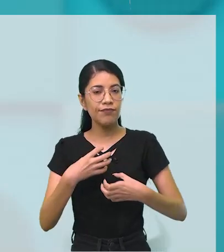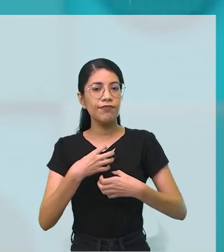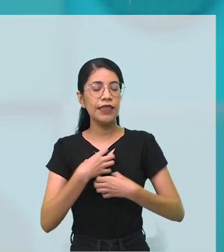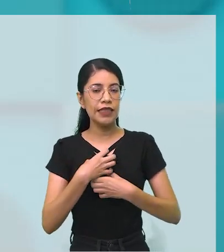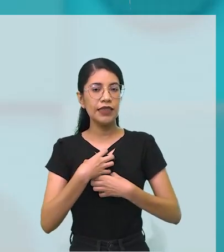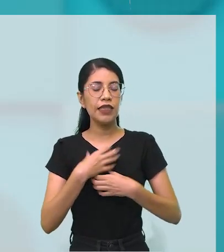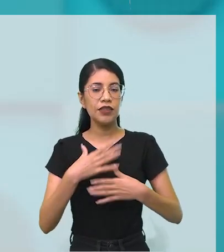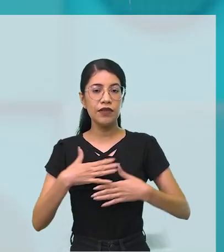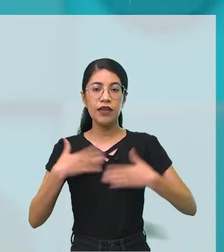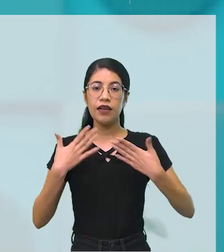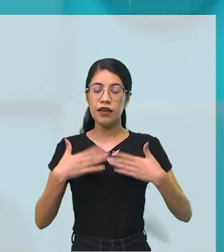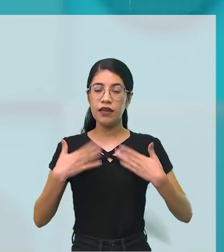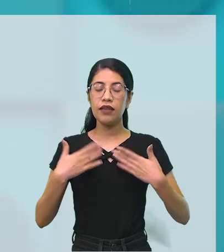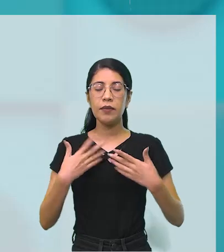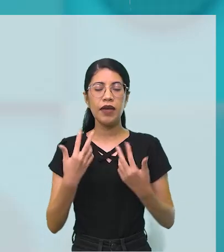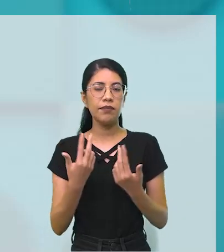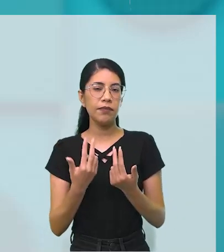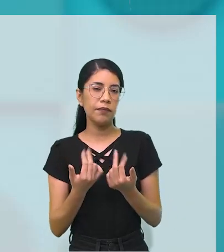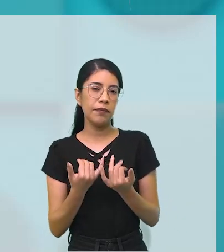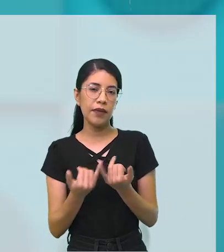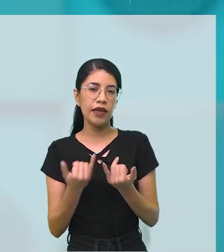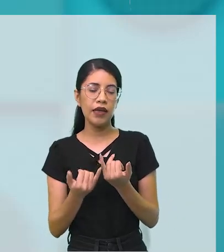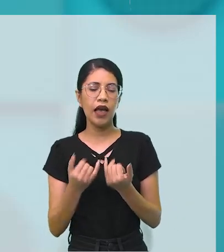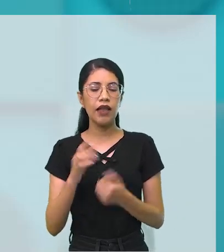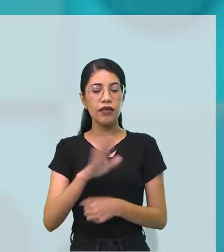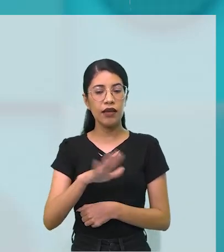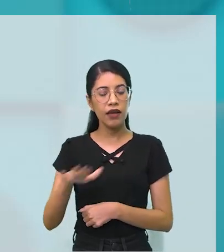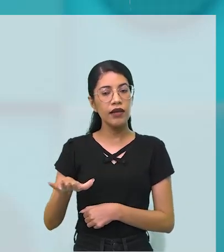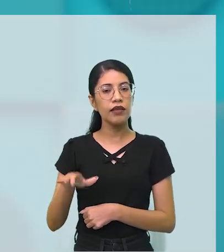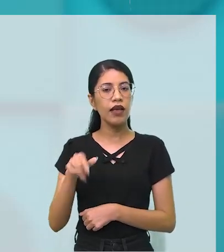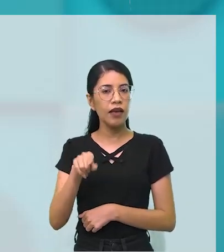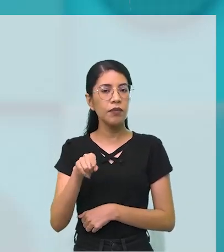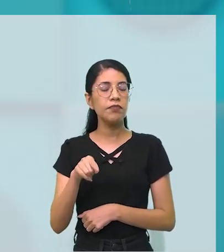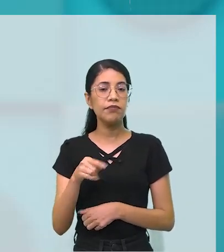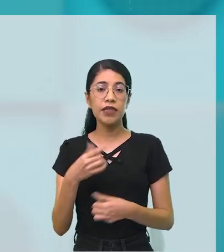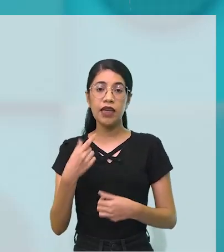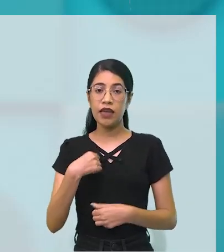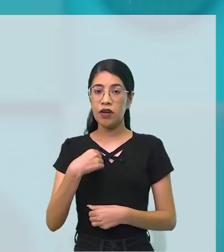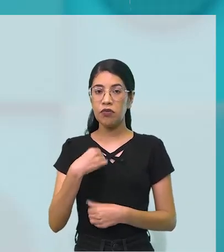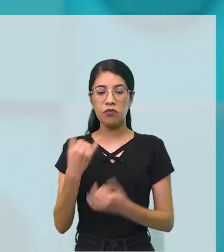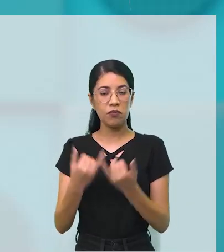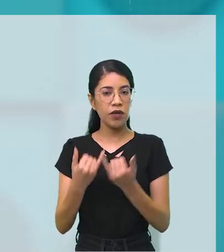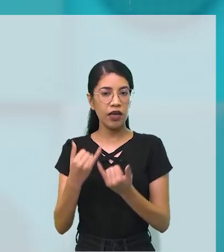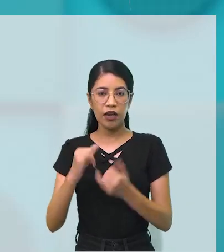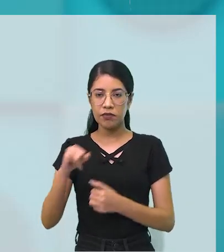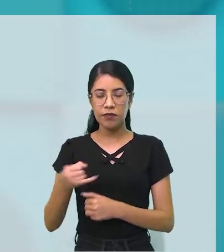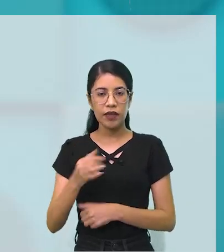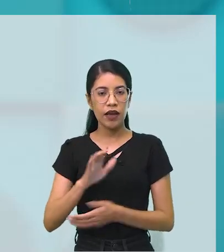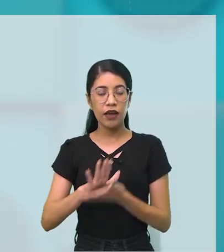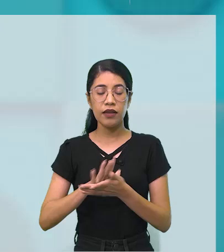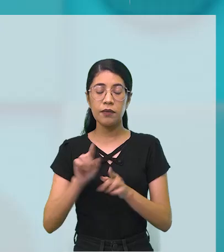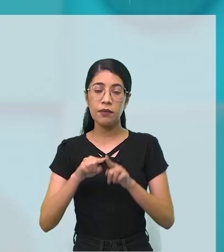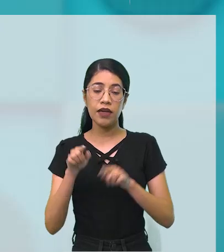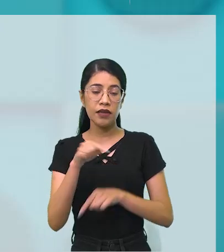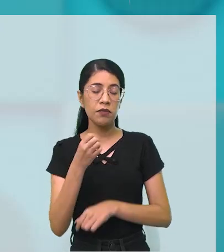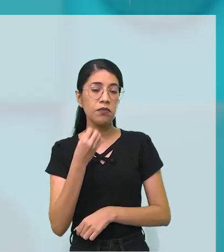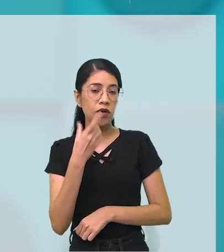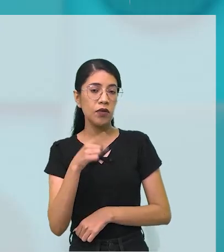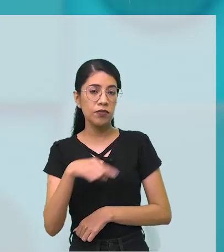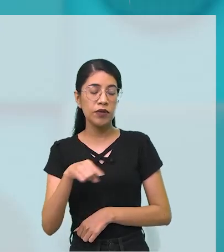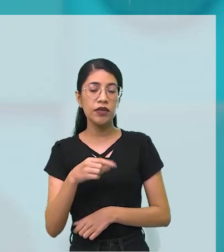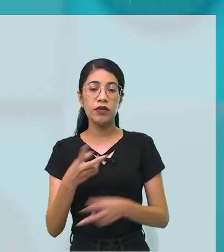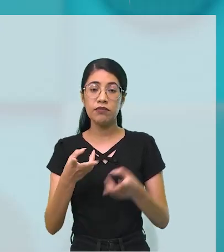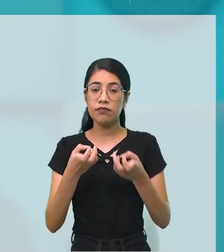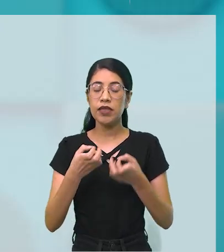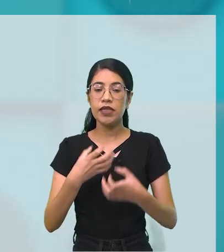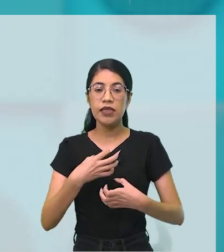para ele. É como se fosse assim, eu não brinquei, mas tem crianças brincando. Que bom que elas estão brincando. Né? Então ele se alegra ao